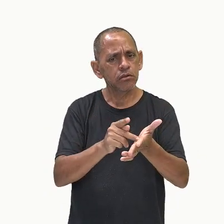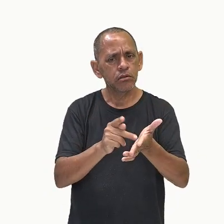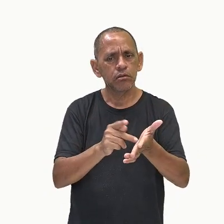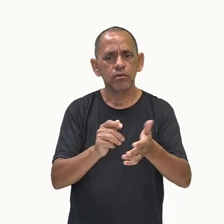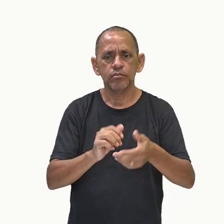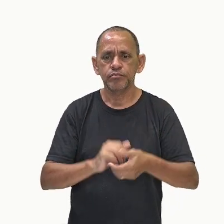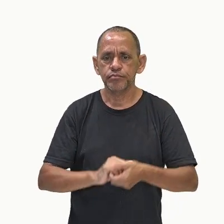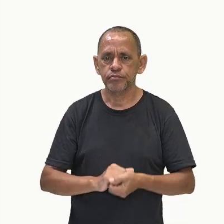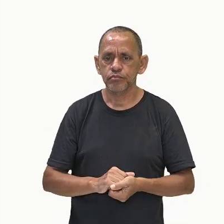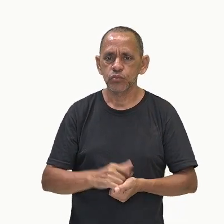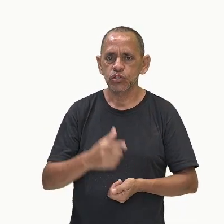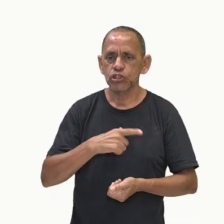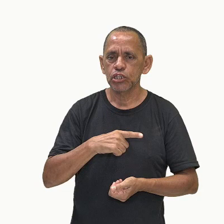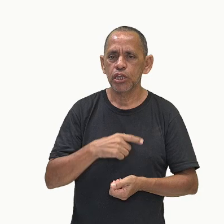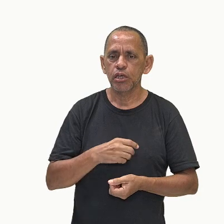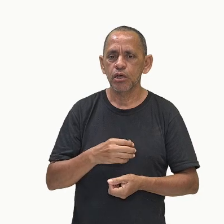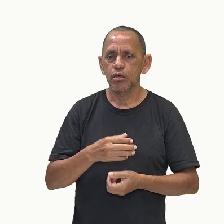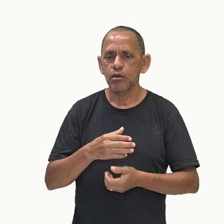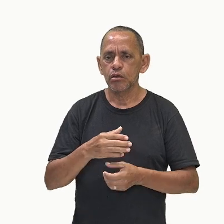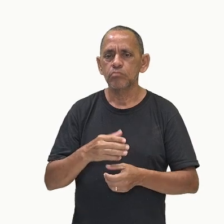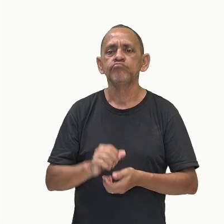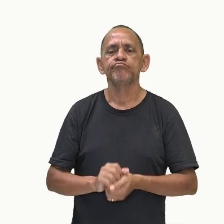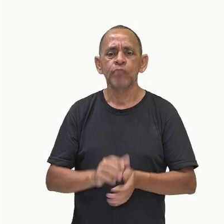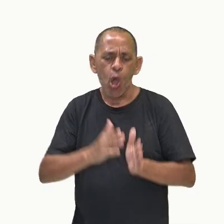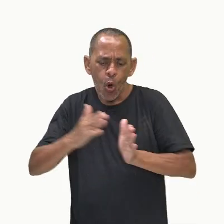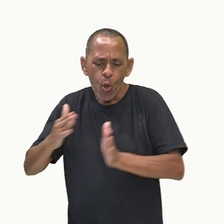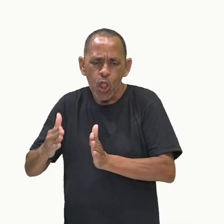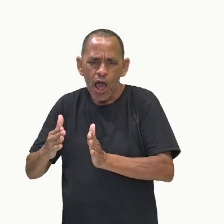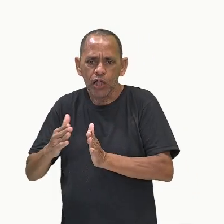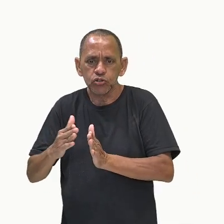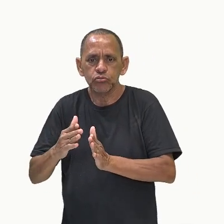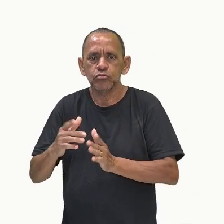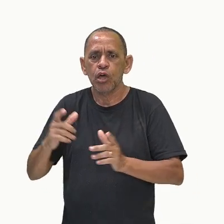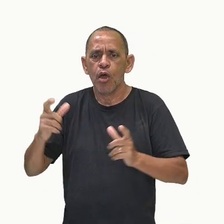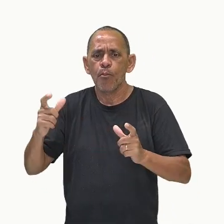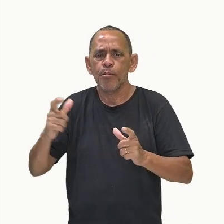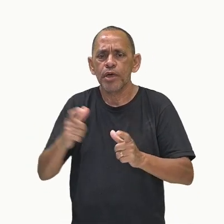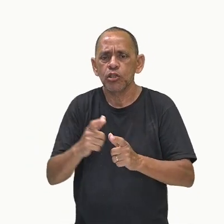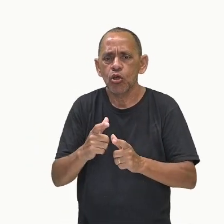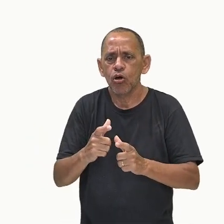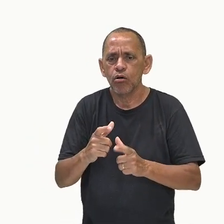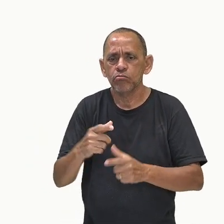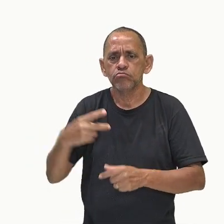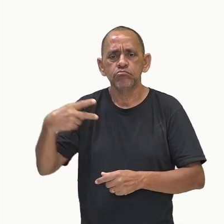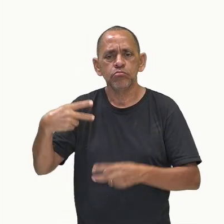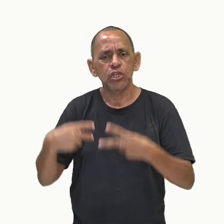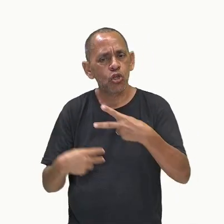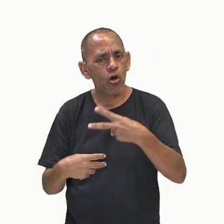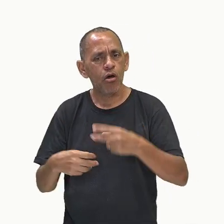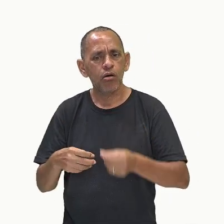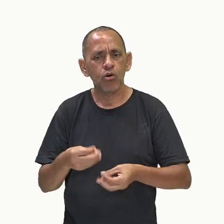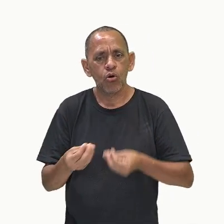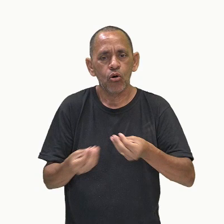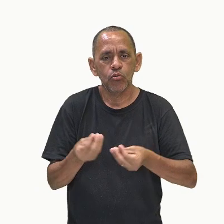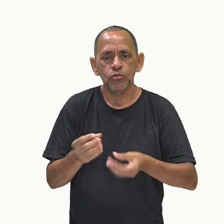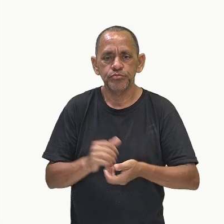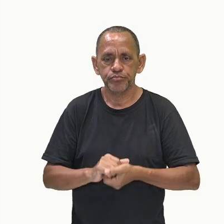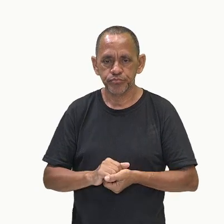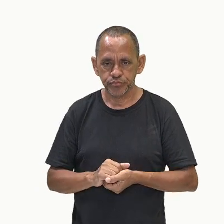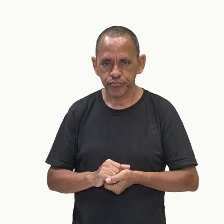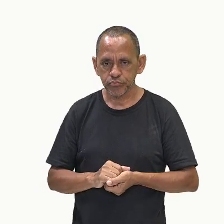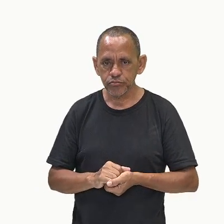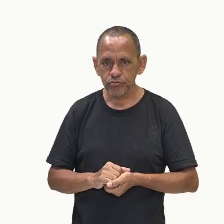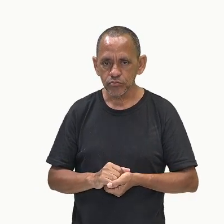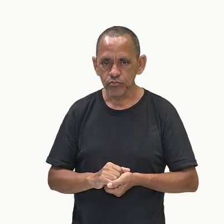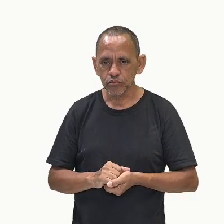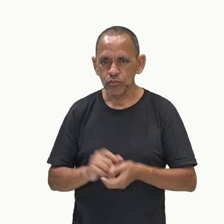maior? É a distância de AB, que é a mesma coisa que raiz de 9? É a